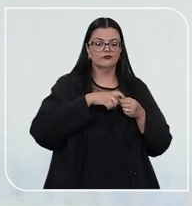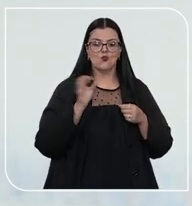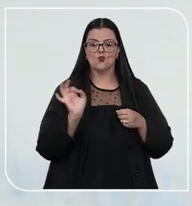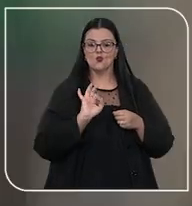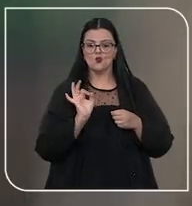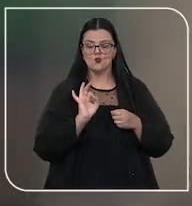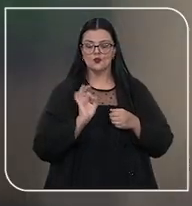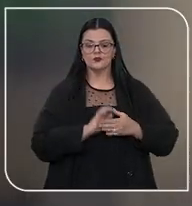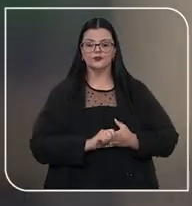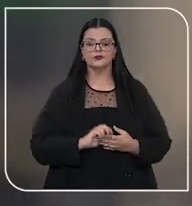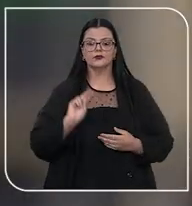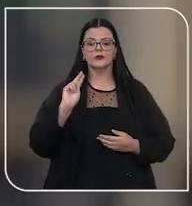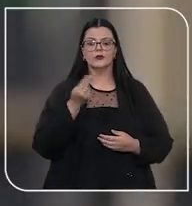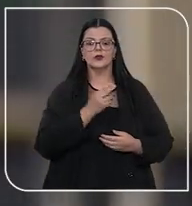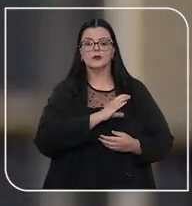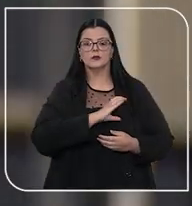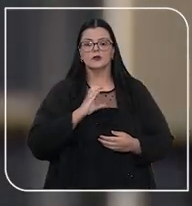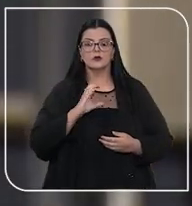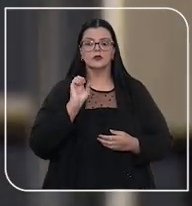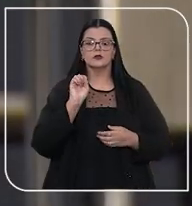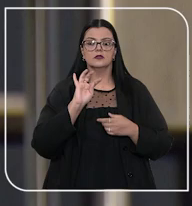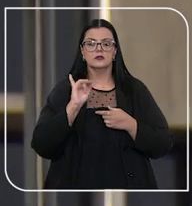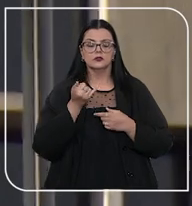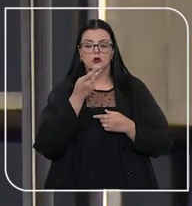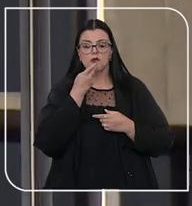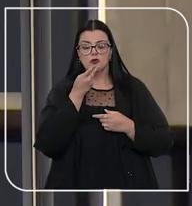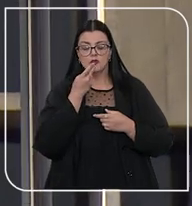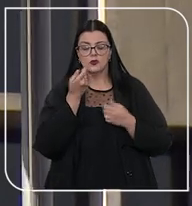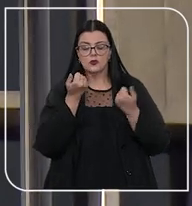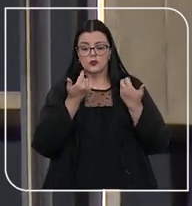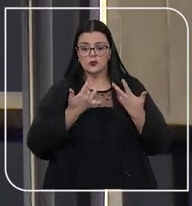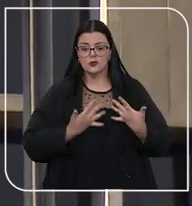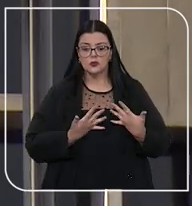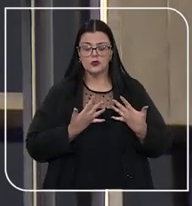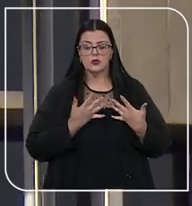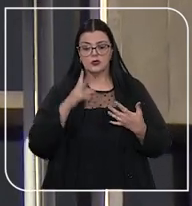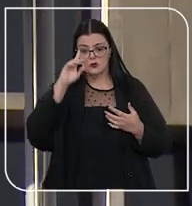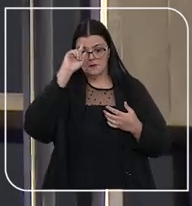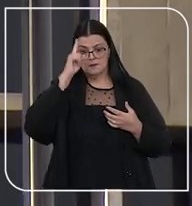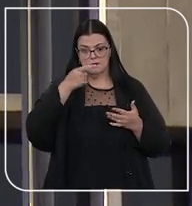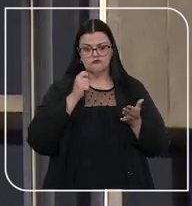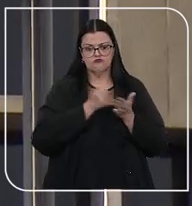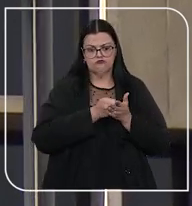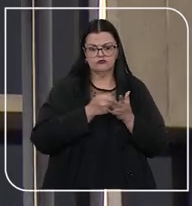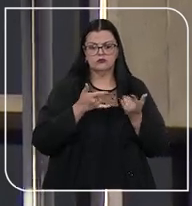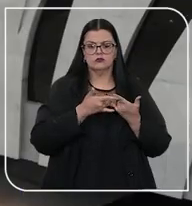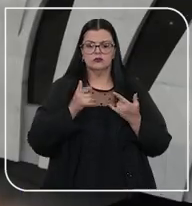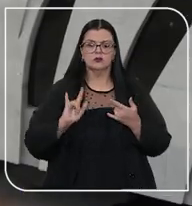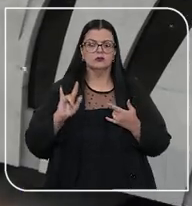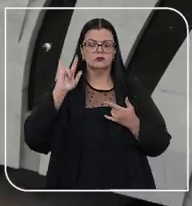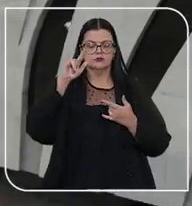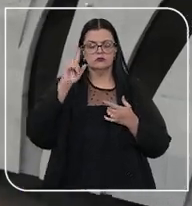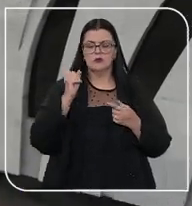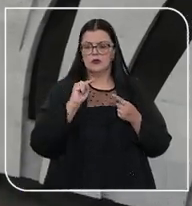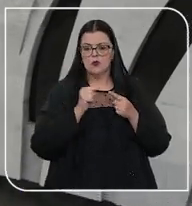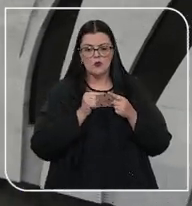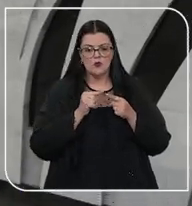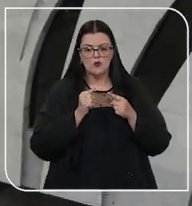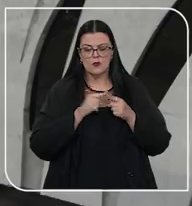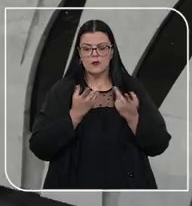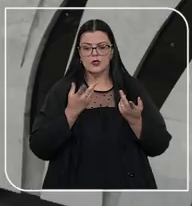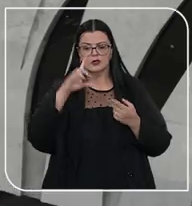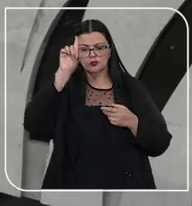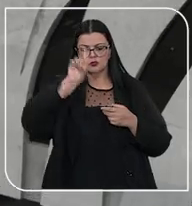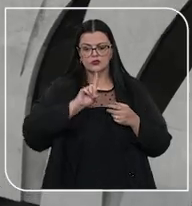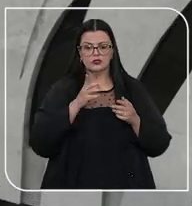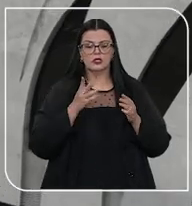de retorno. Em habeas corpus ao STJ, o homem alegou que a ordem de apreensão do passaporte foi desproporcional